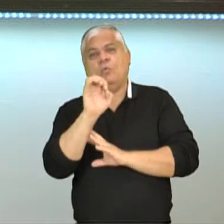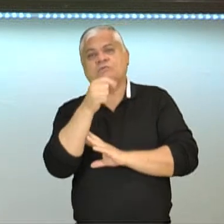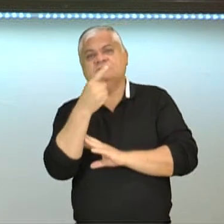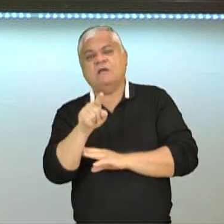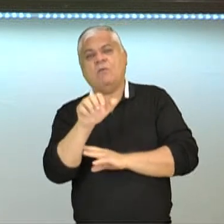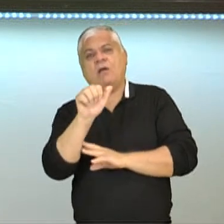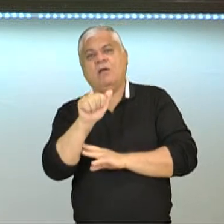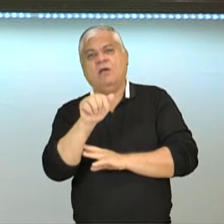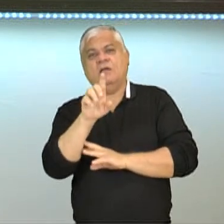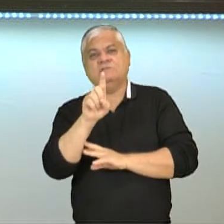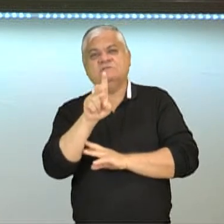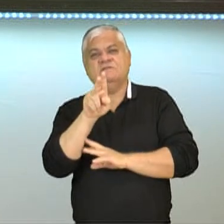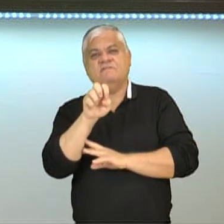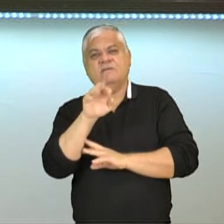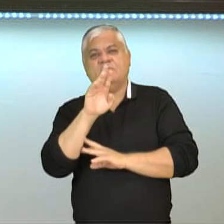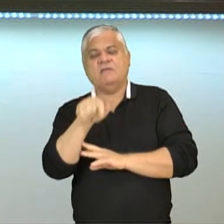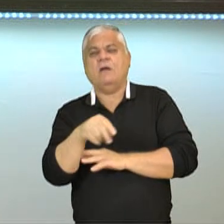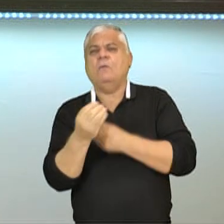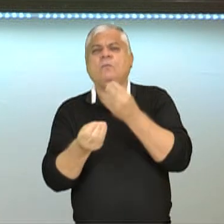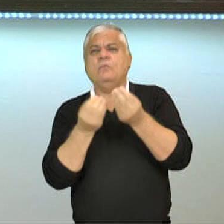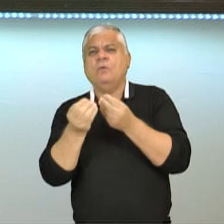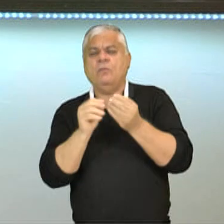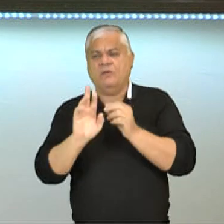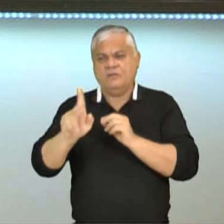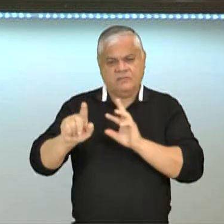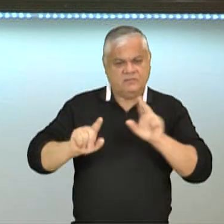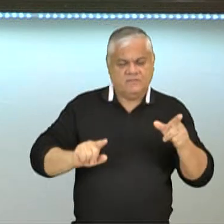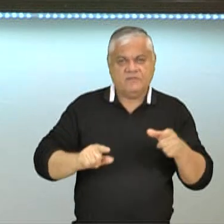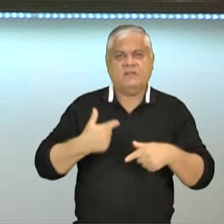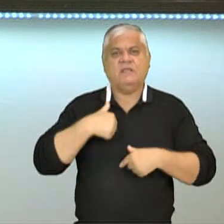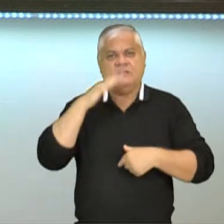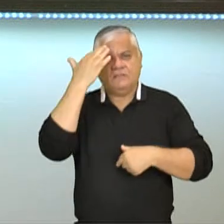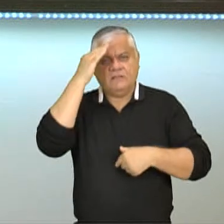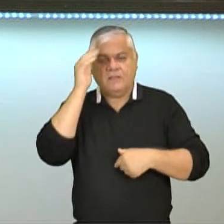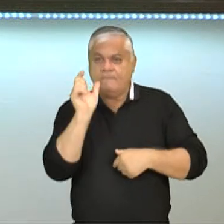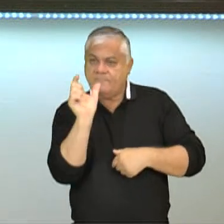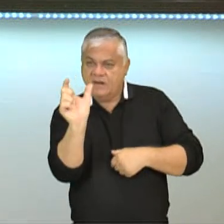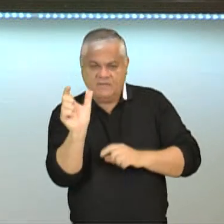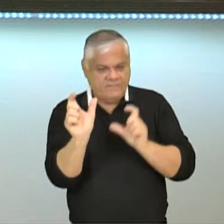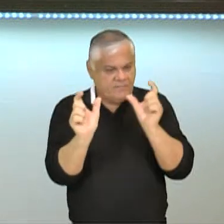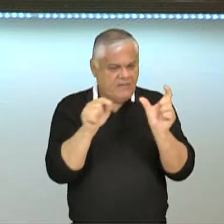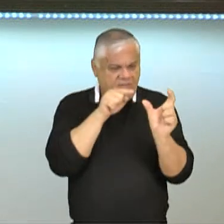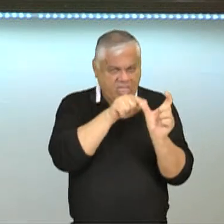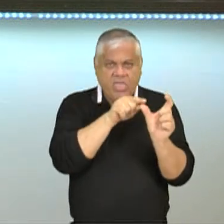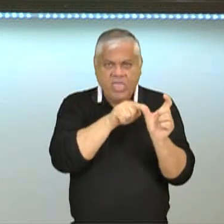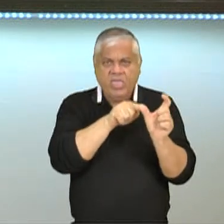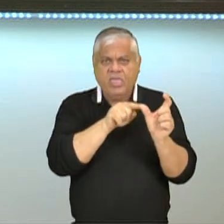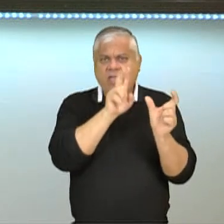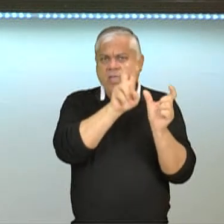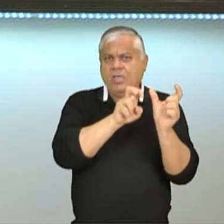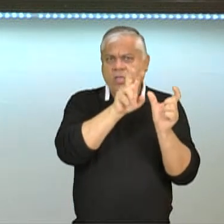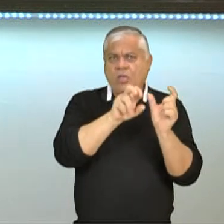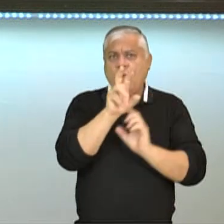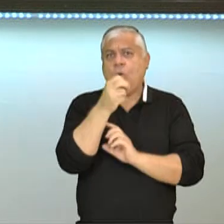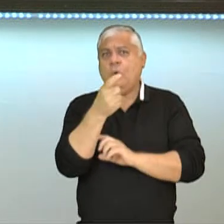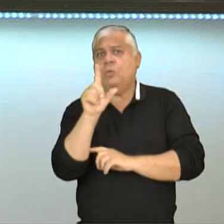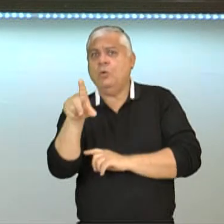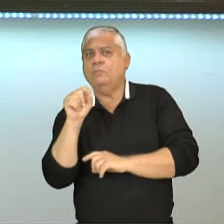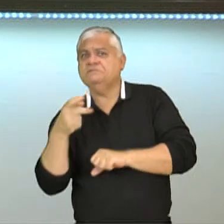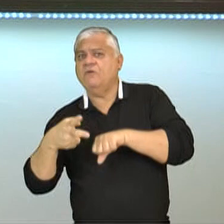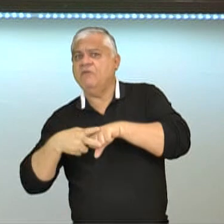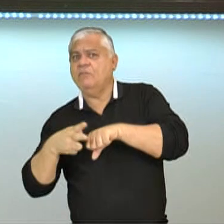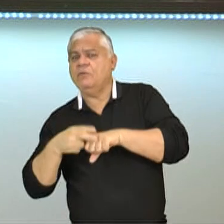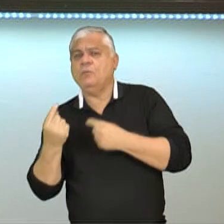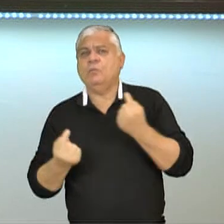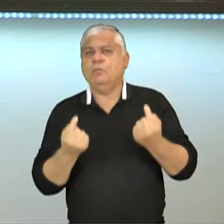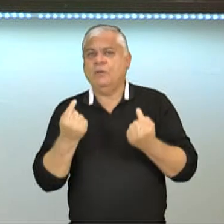as particularidades que fazem com que nós consideremos ou uma palavra sendo advérbio ou sendo uma locução adverbial,